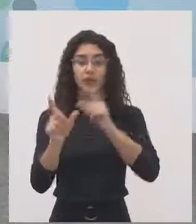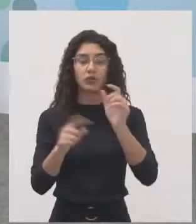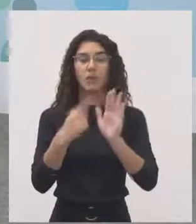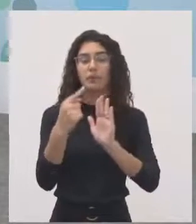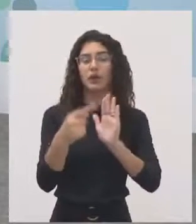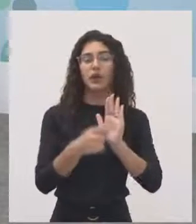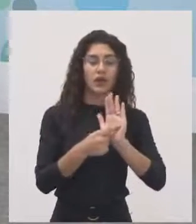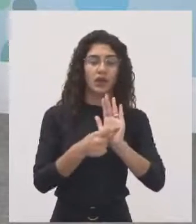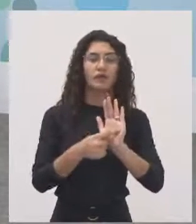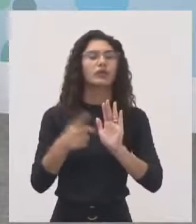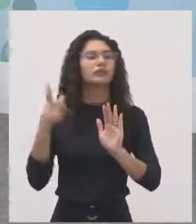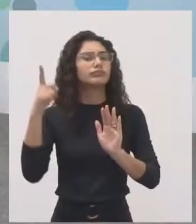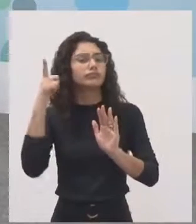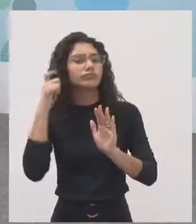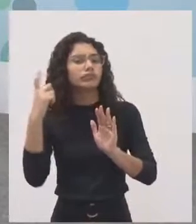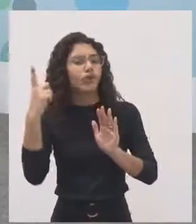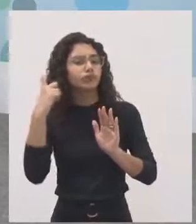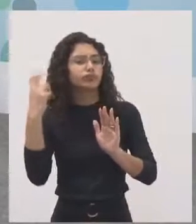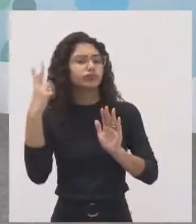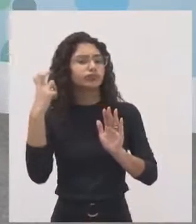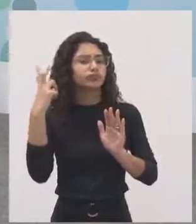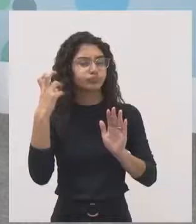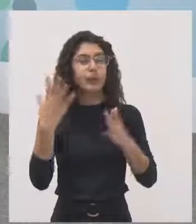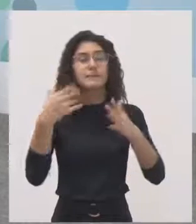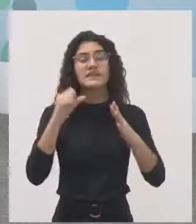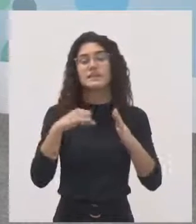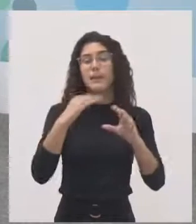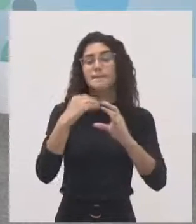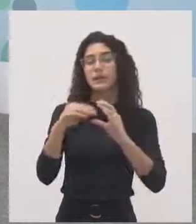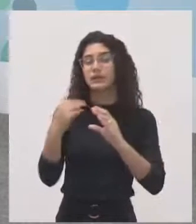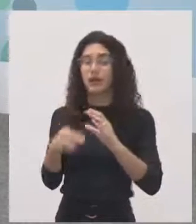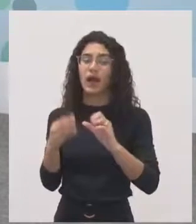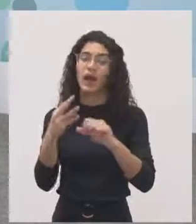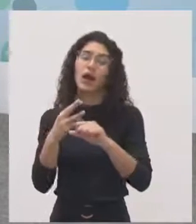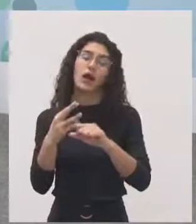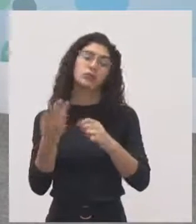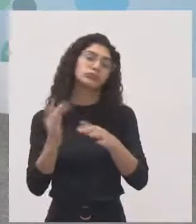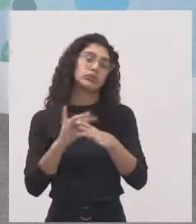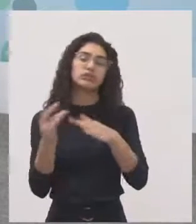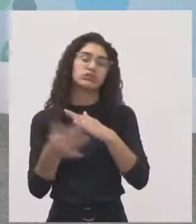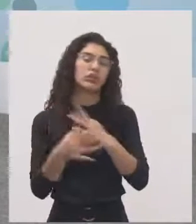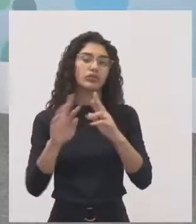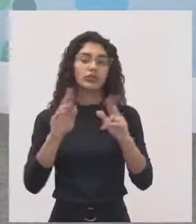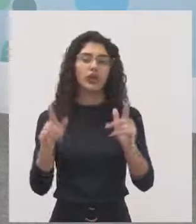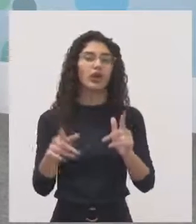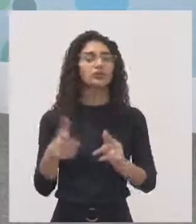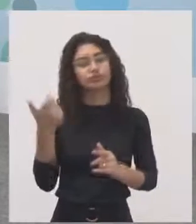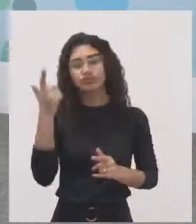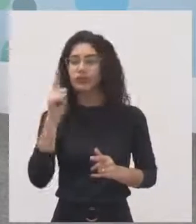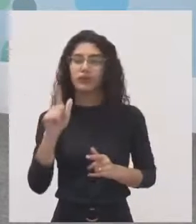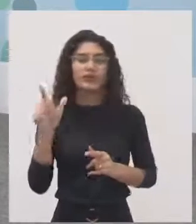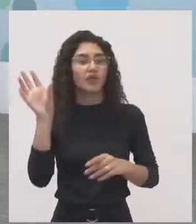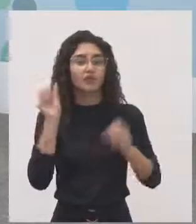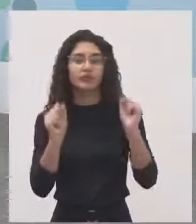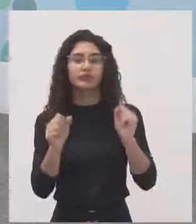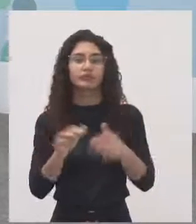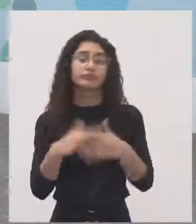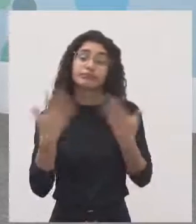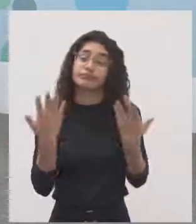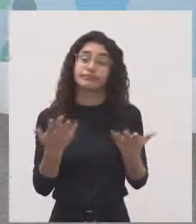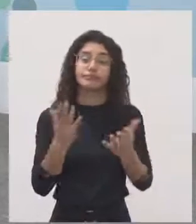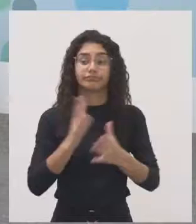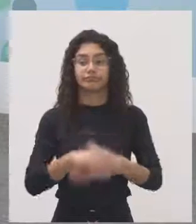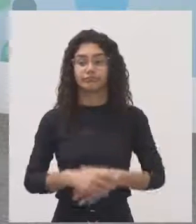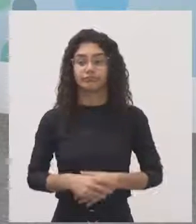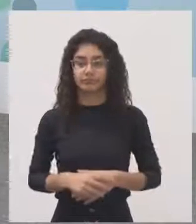ela vai conseguir ouvir. Agora, se você mandar numa extensão que não tem muito acesso, aí vai ficar aquelas coisas assim que vão te escrever assim, ó, não consigo ouvir,